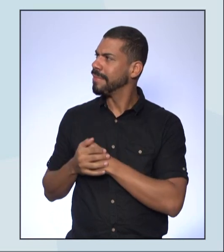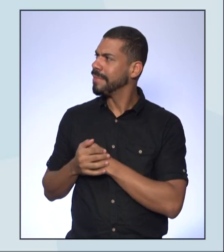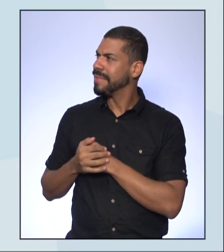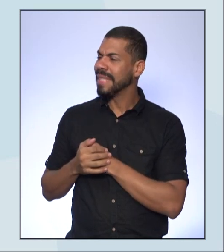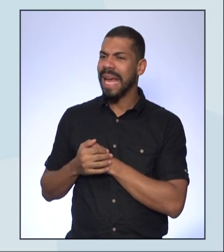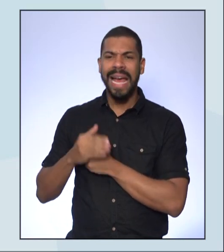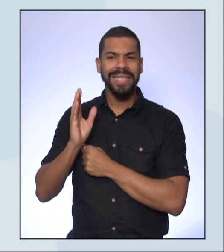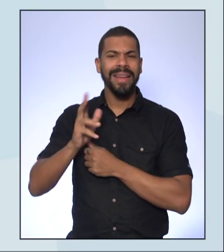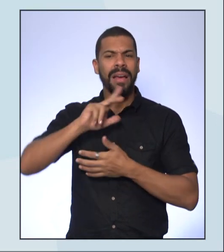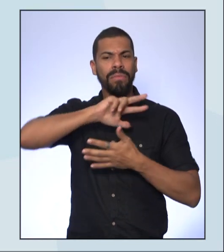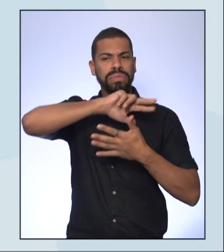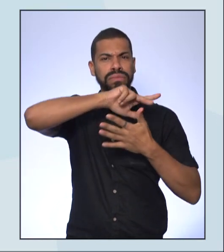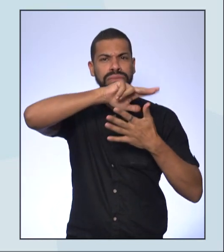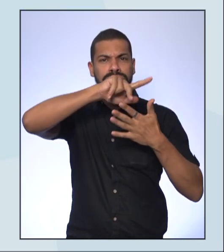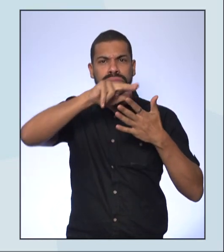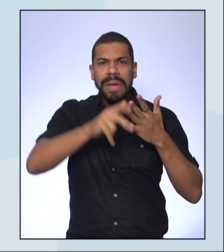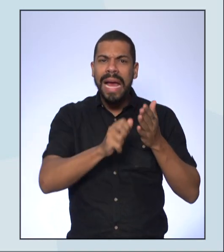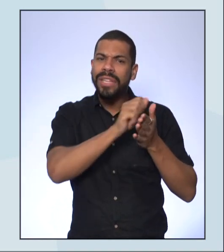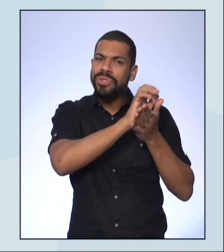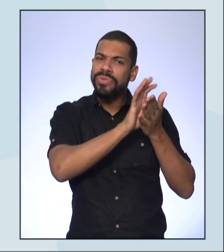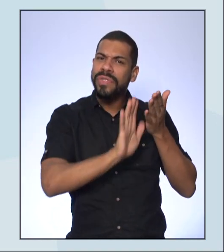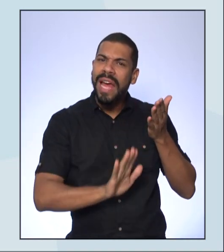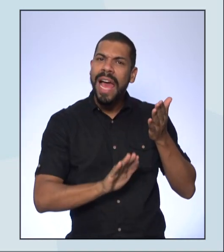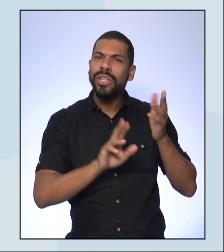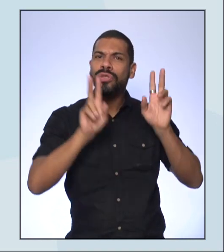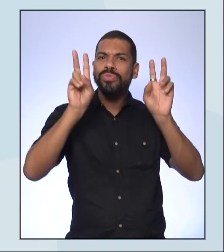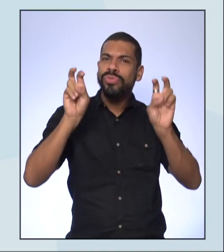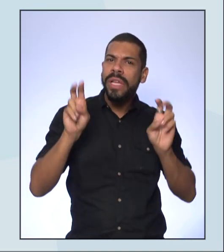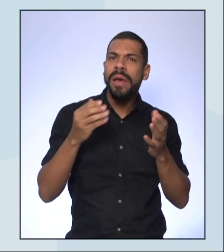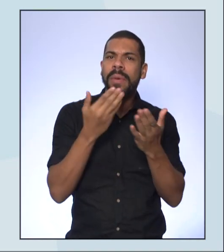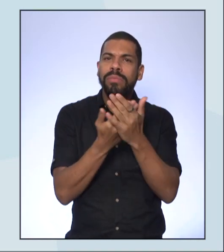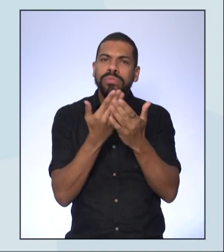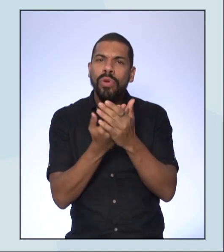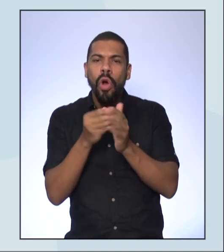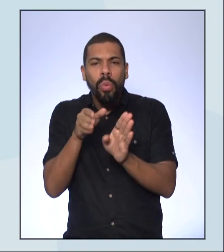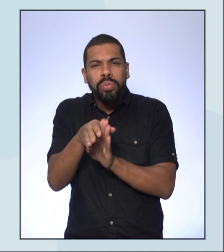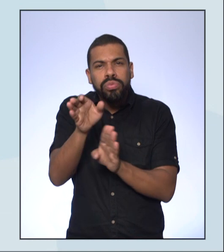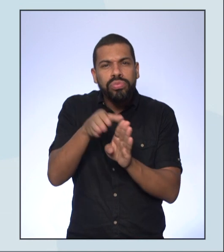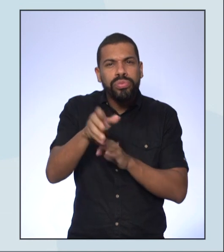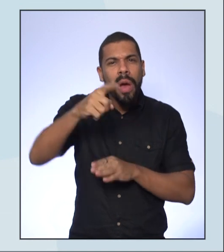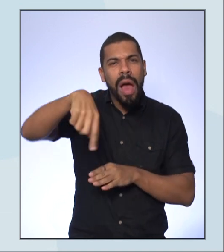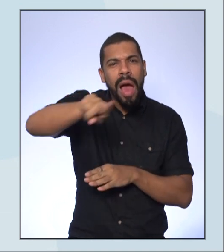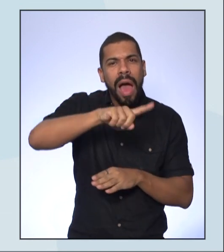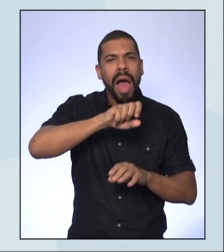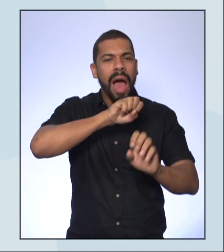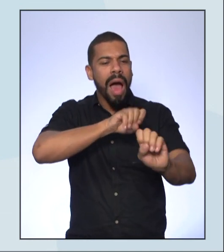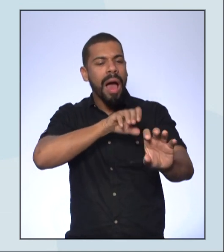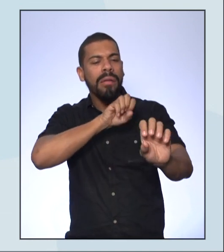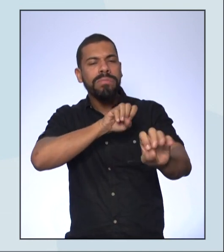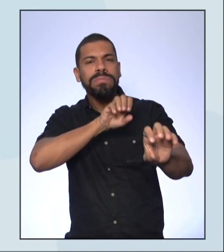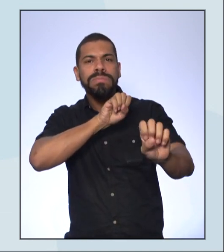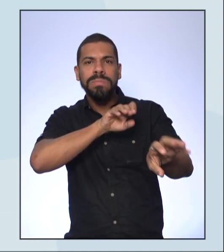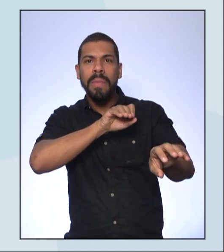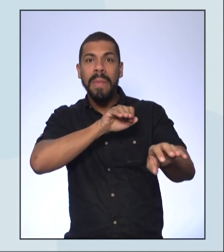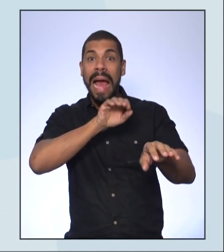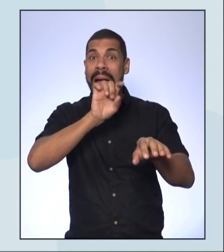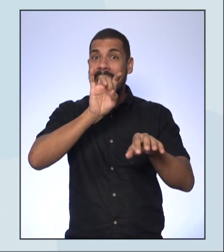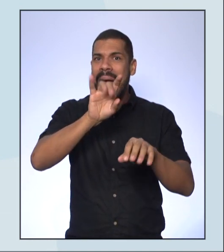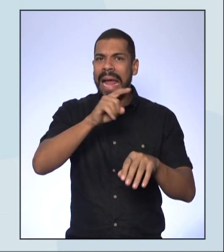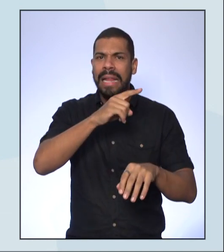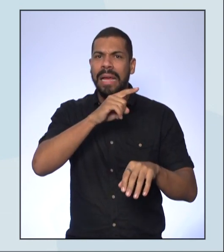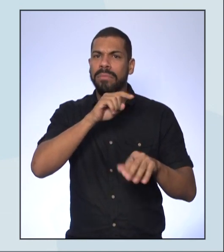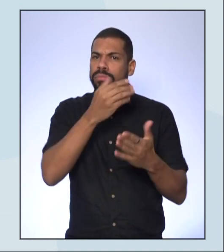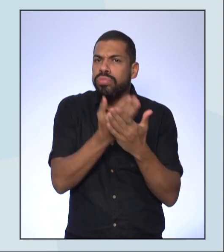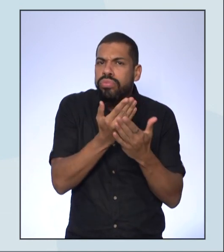já prontas, com esquemas de aula já organizadas para cada segmento, né, série, que os